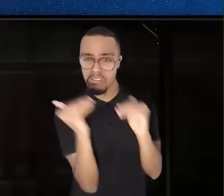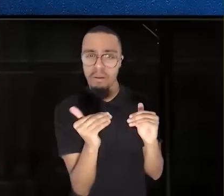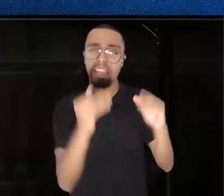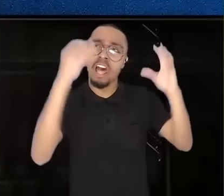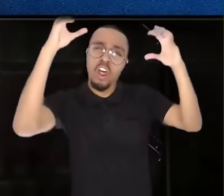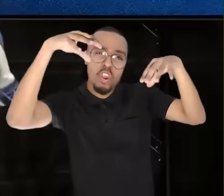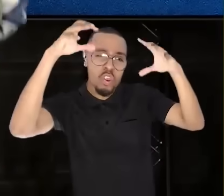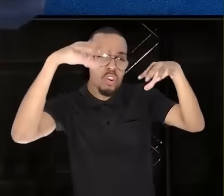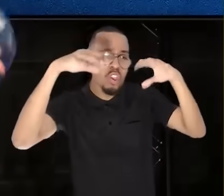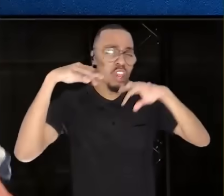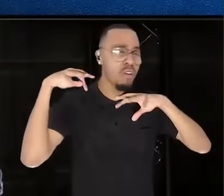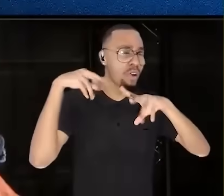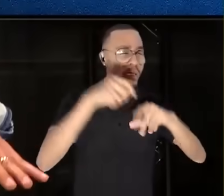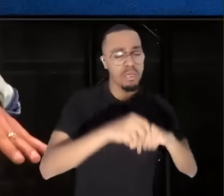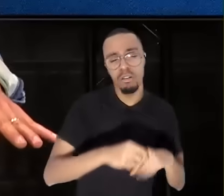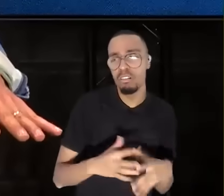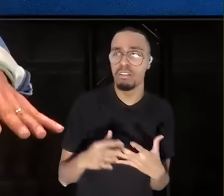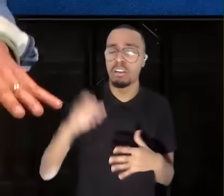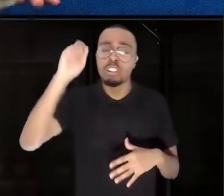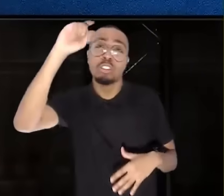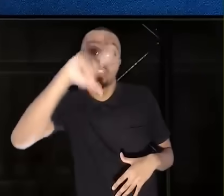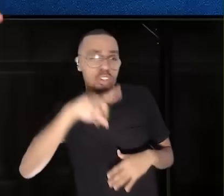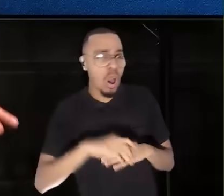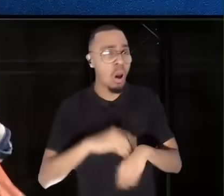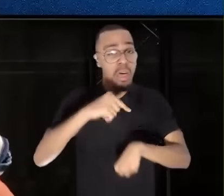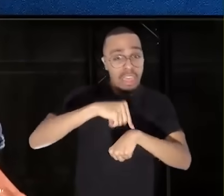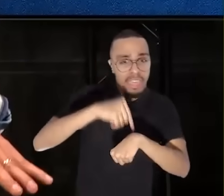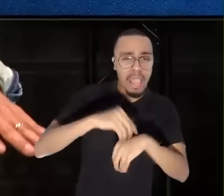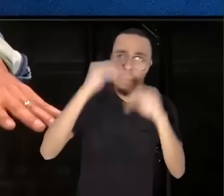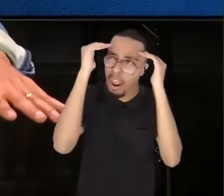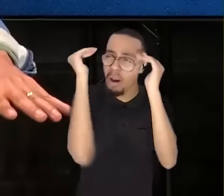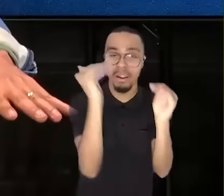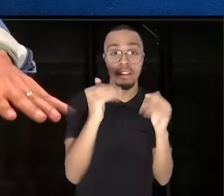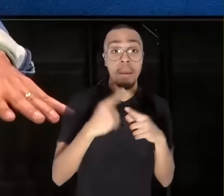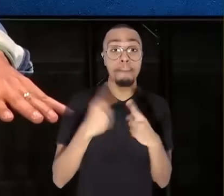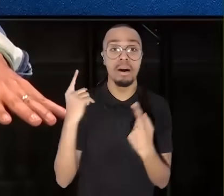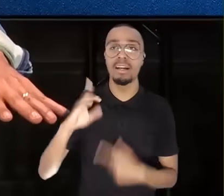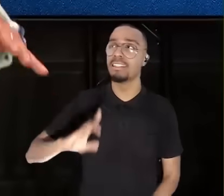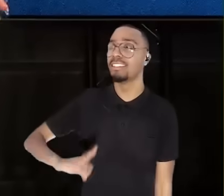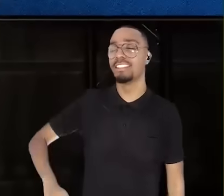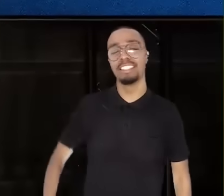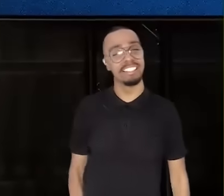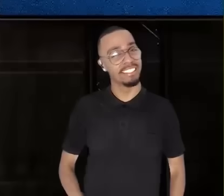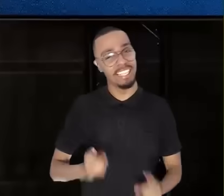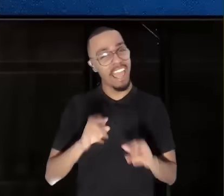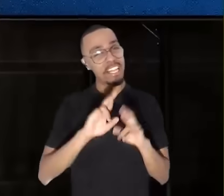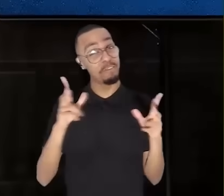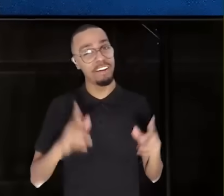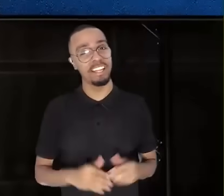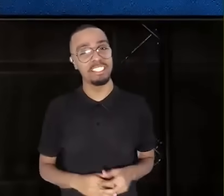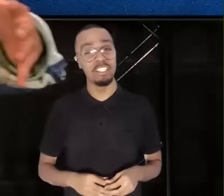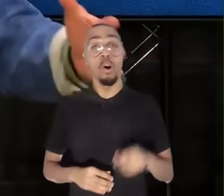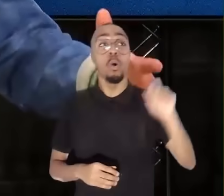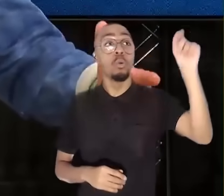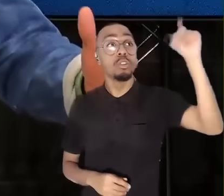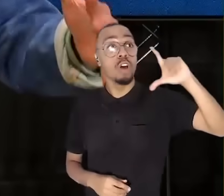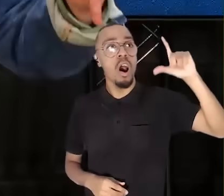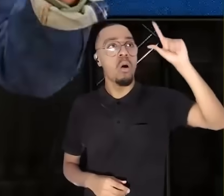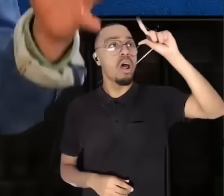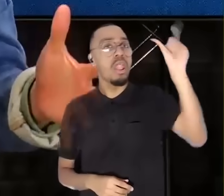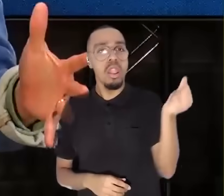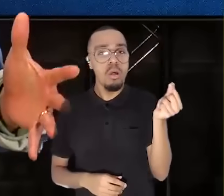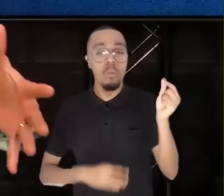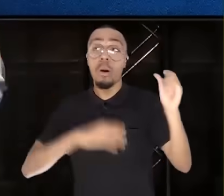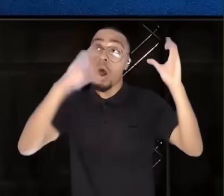as estações do ano estão nele, os dias estão nele. Não é Deus trabalhando no tempo, mas